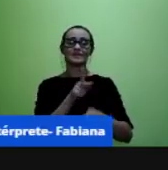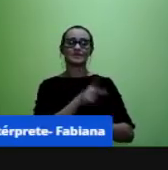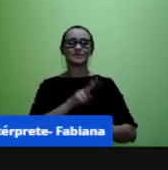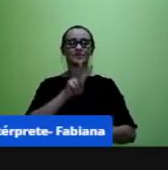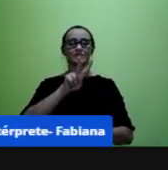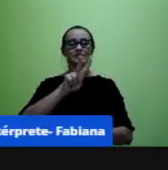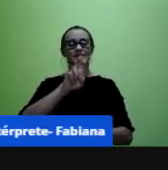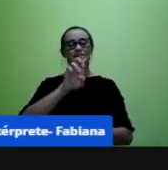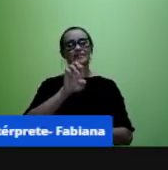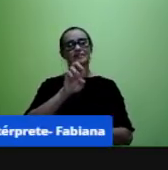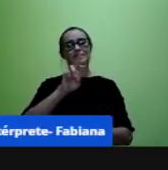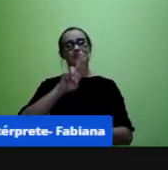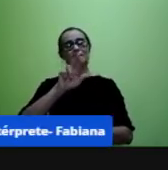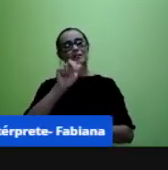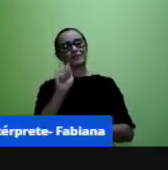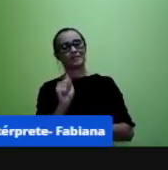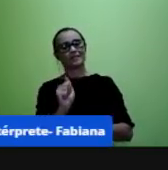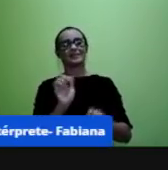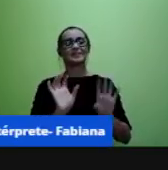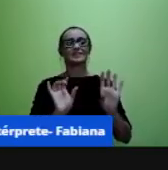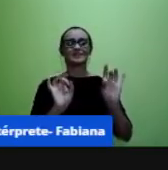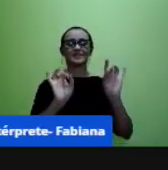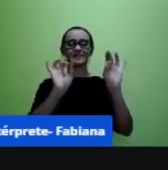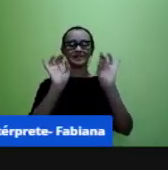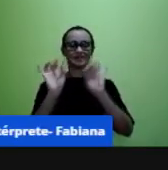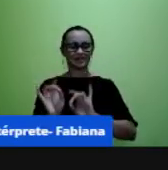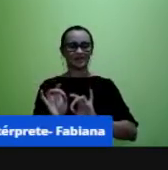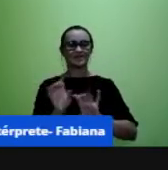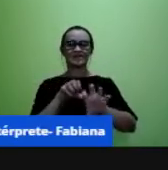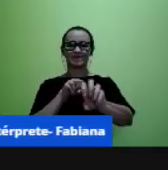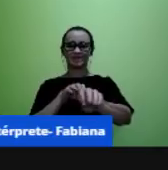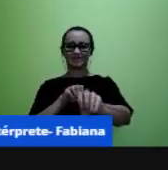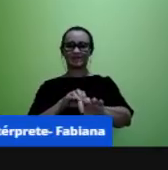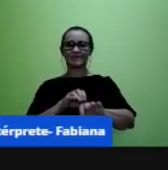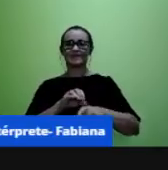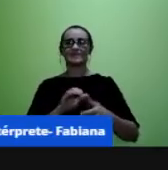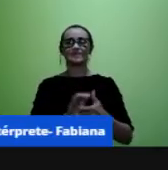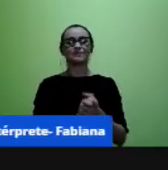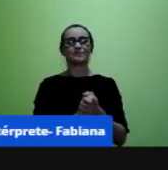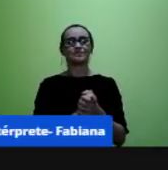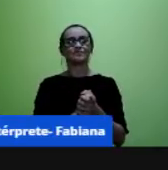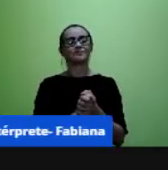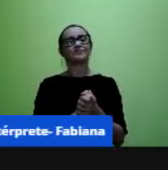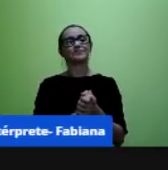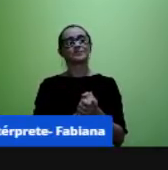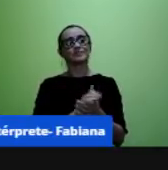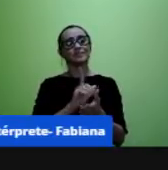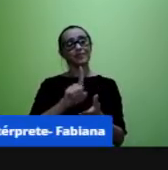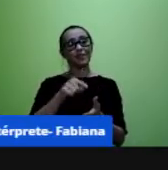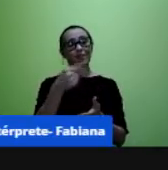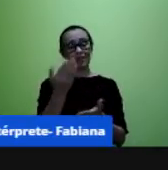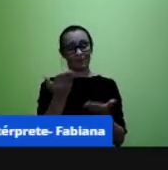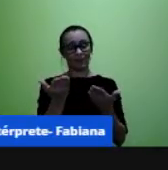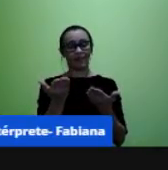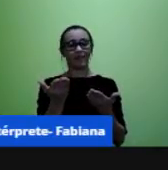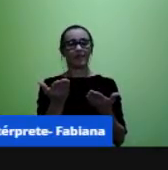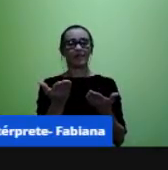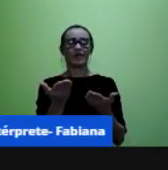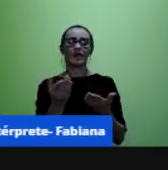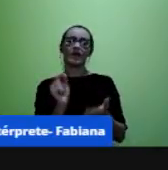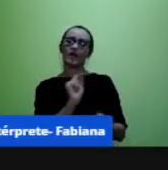Alves, também especialista em educação. E no próximo slide nós vamos ver, então, qual é